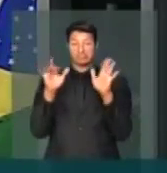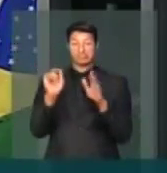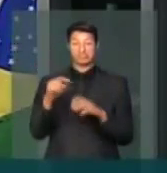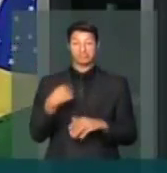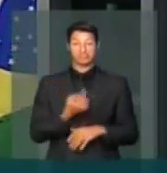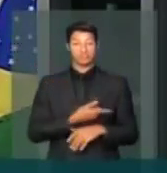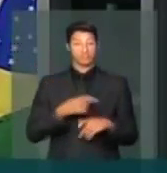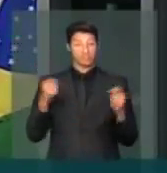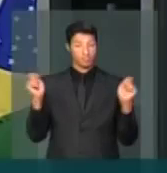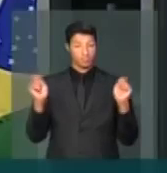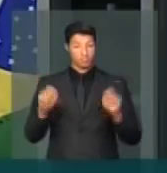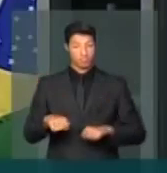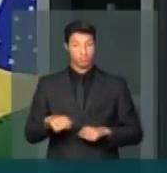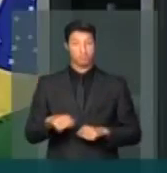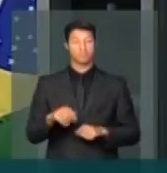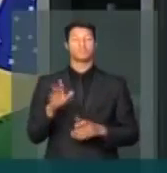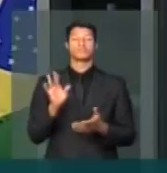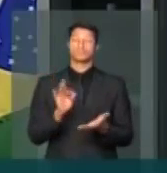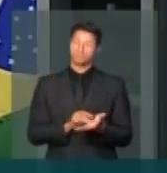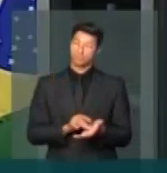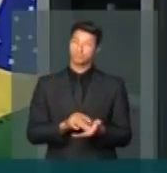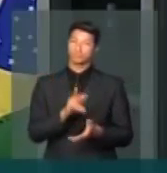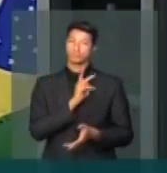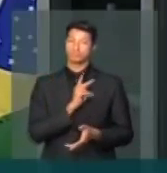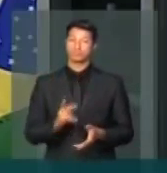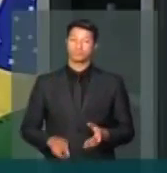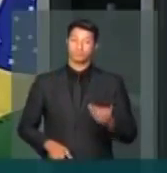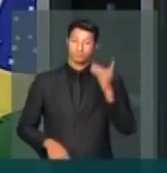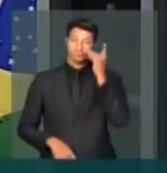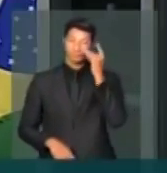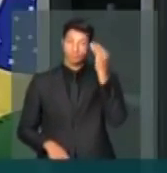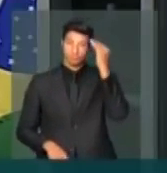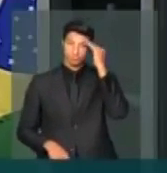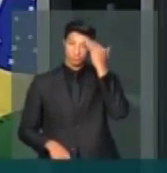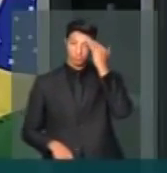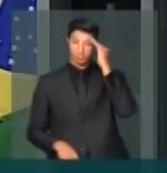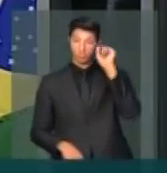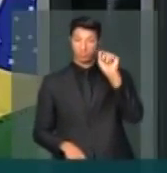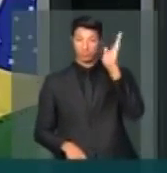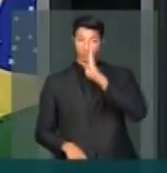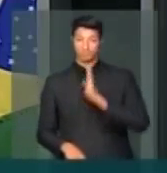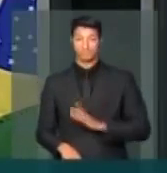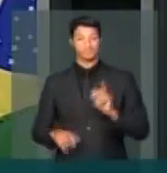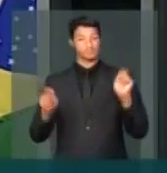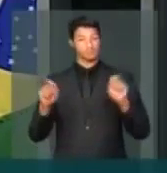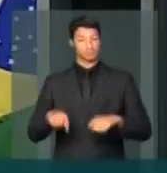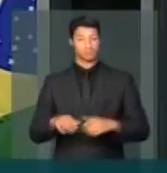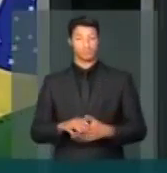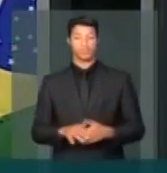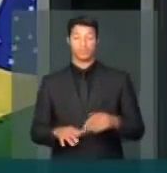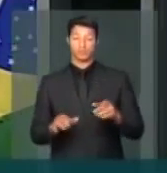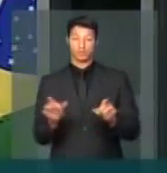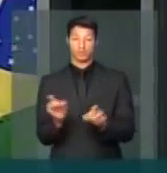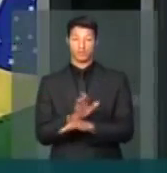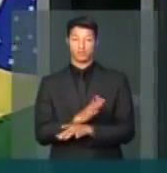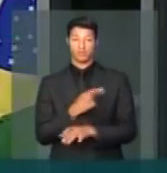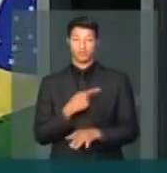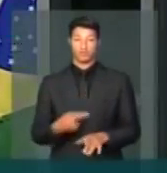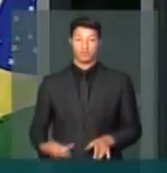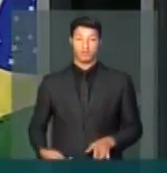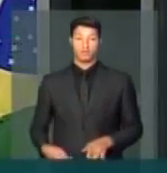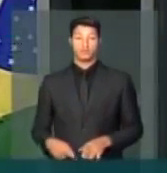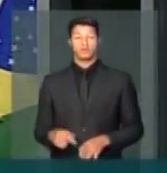que nós precisamos verdadeiramente que a presidente Dilma entenda que os brasileiros precisam. E para encerrar, senhor